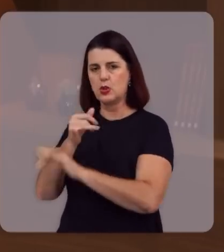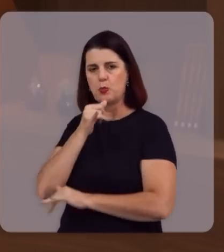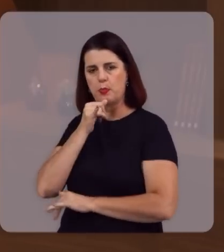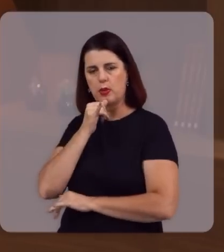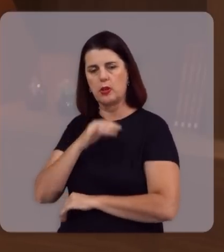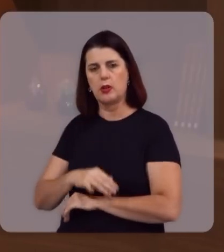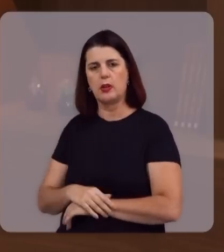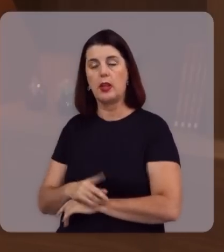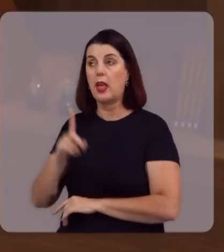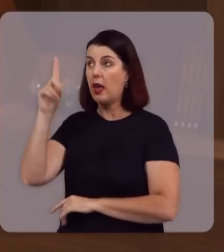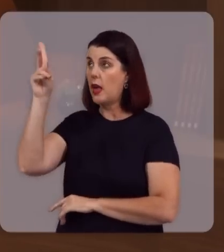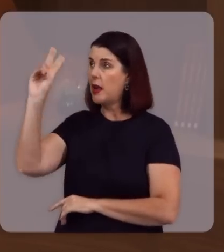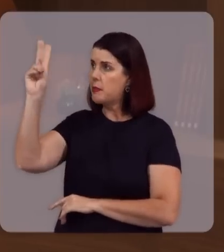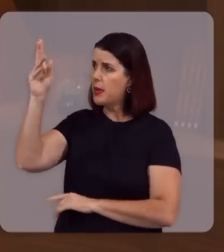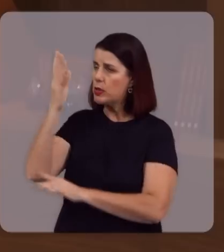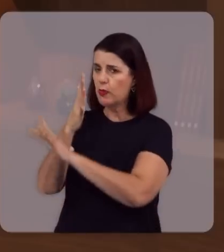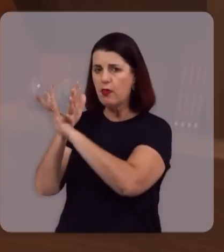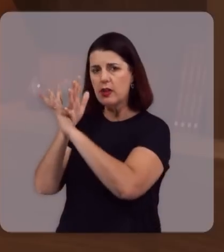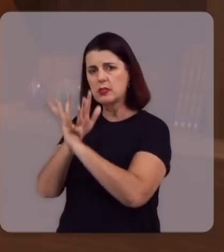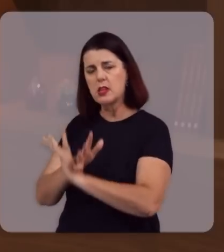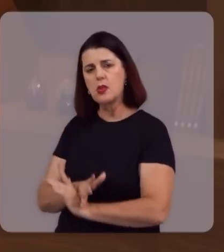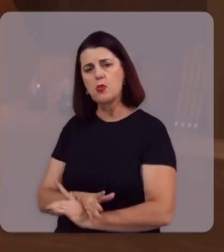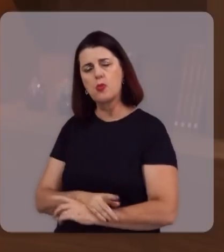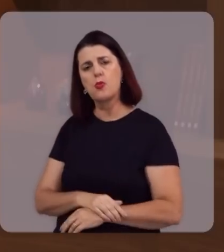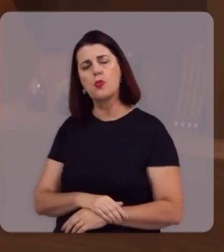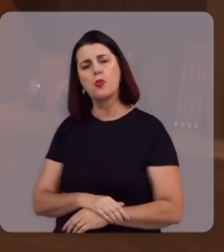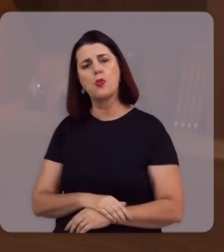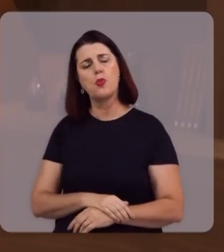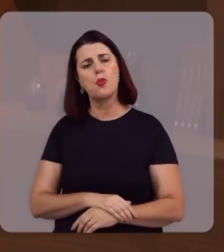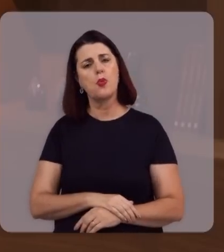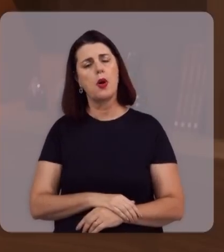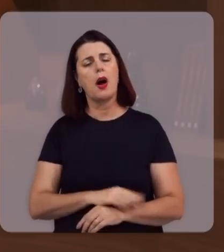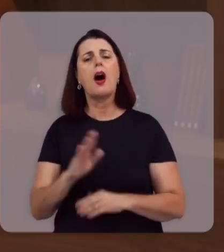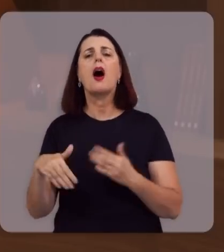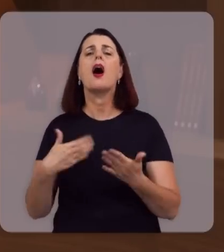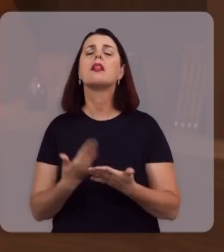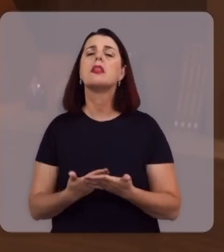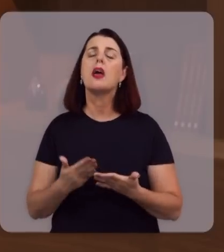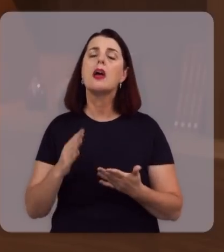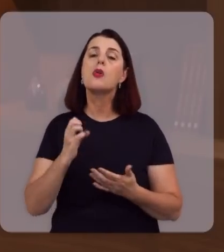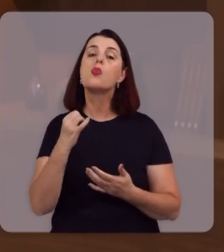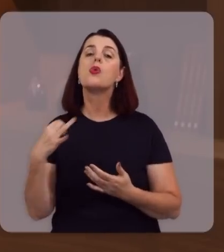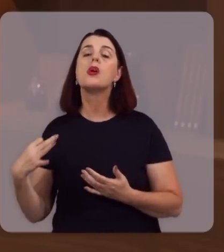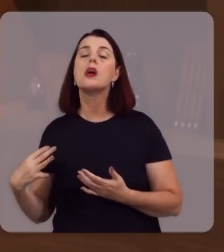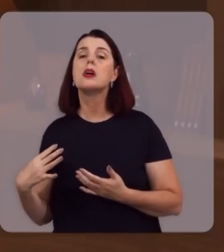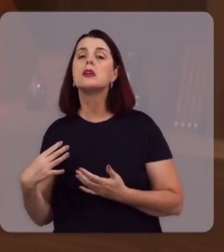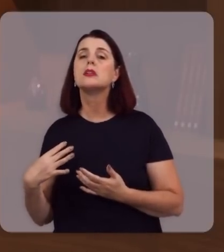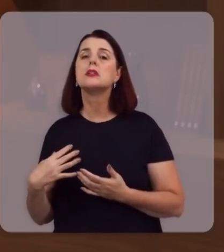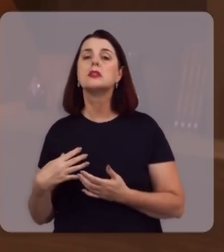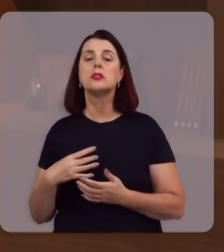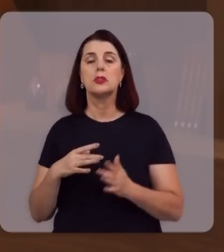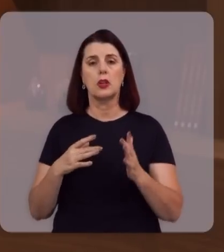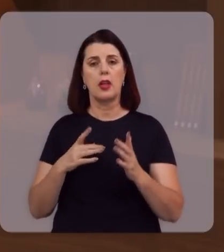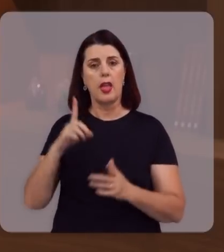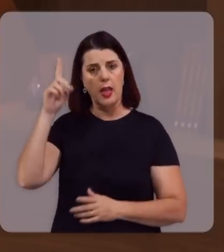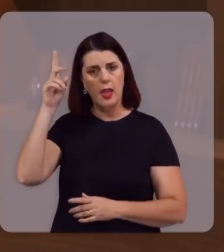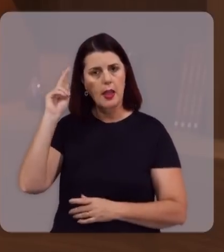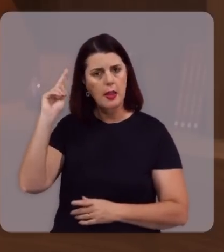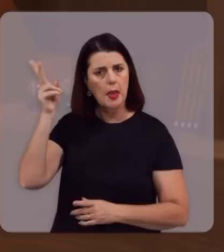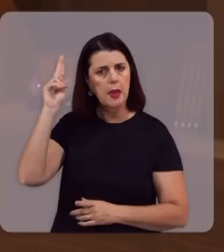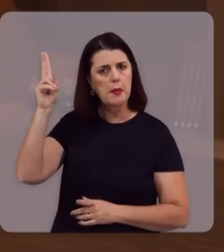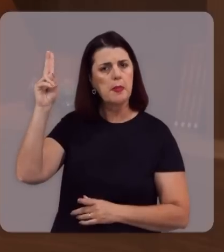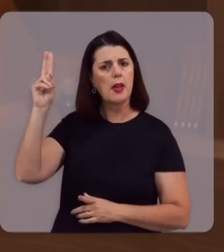esvaziado, ele se esvaziou. Mas até quanto ele se esvaziou? Ele